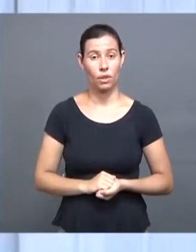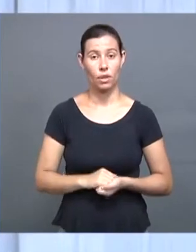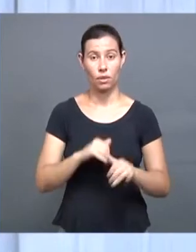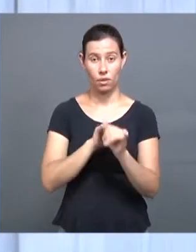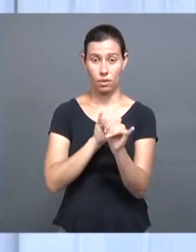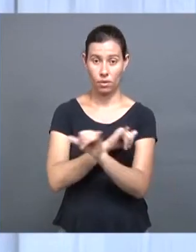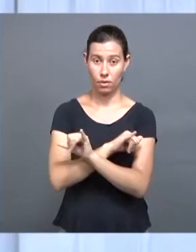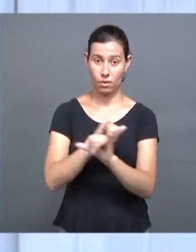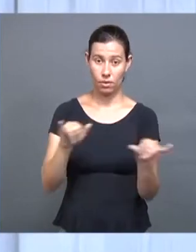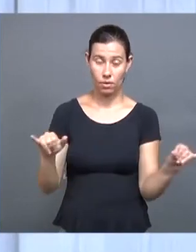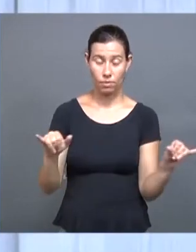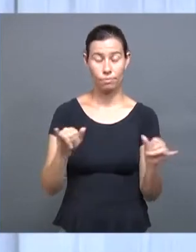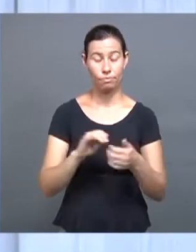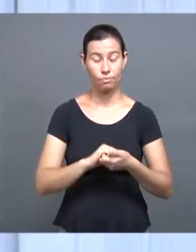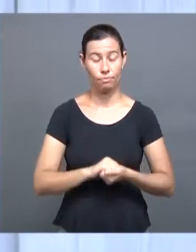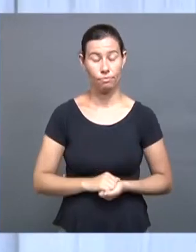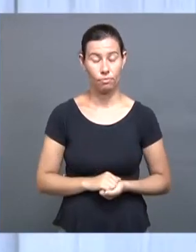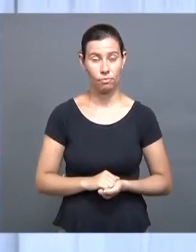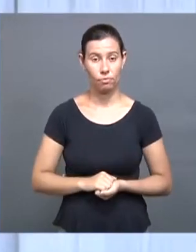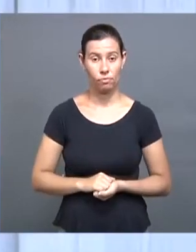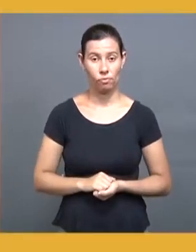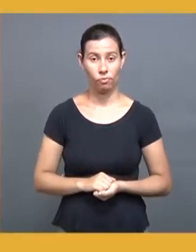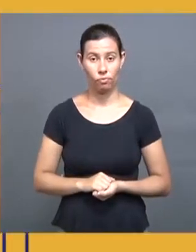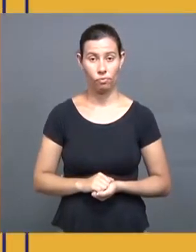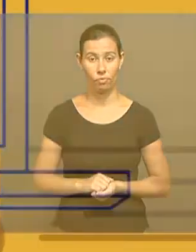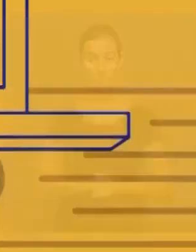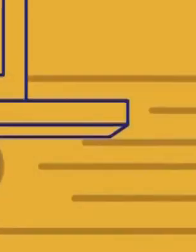dicas pra gente é o Eloir.